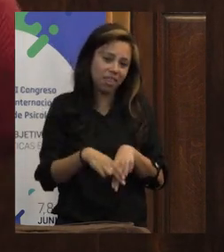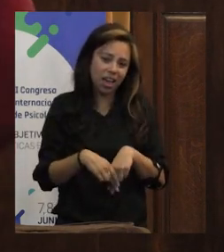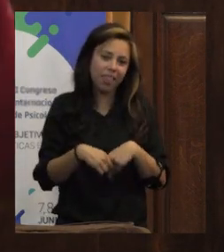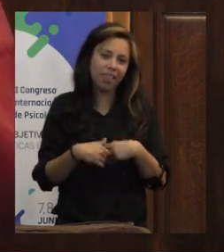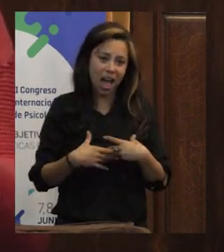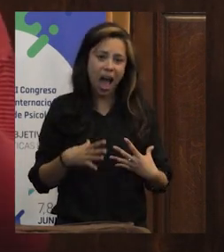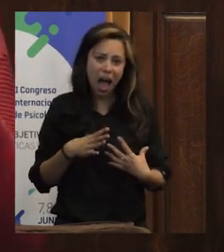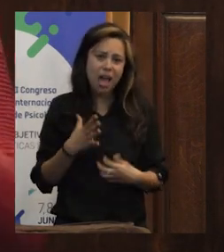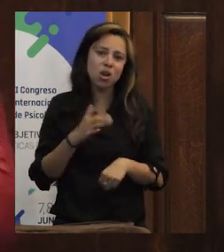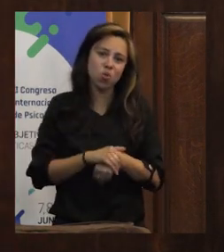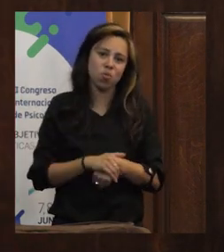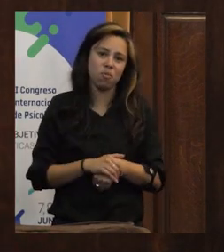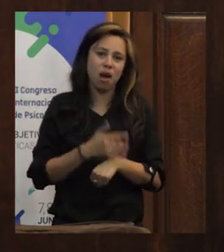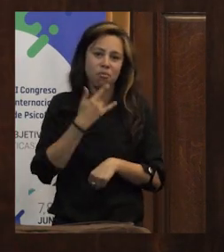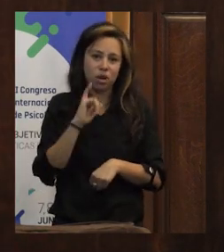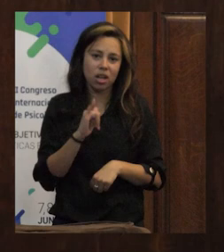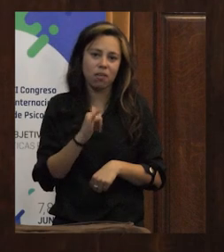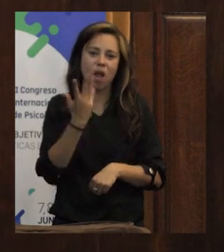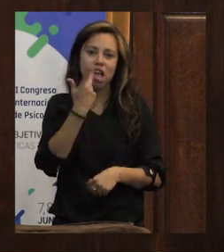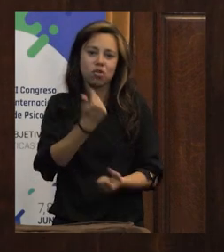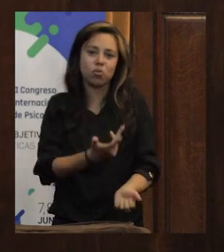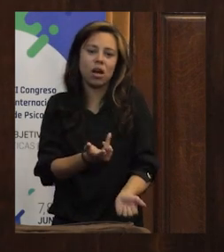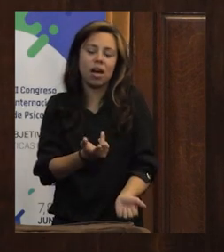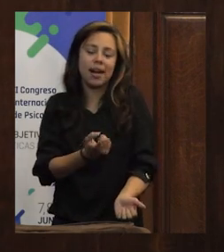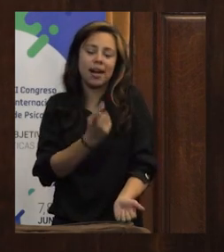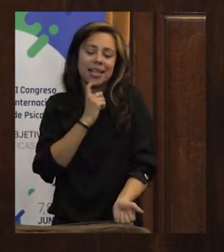então, né? Sim.